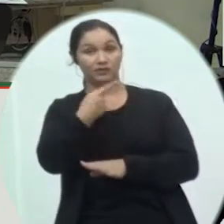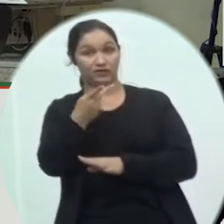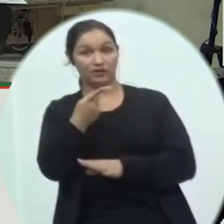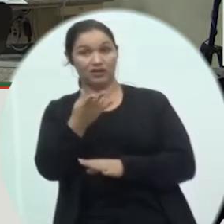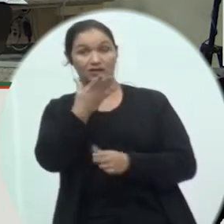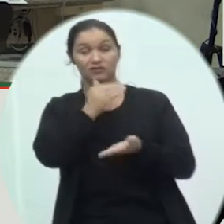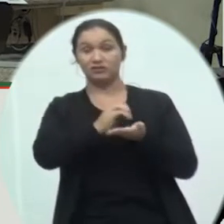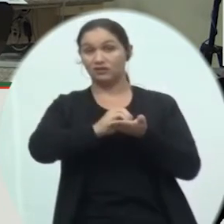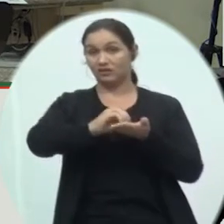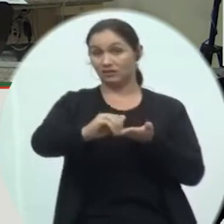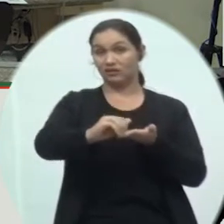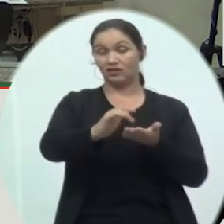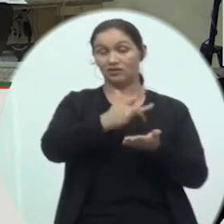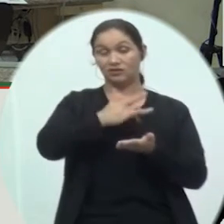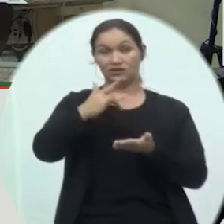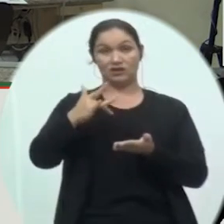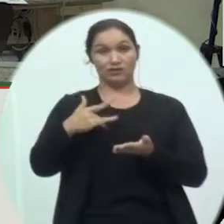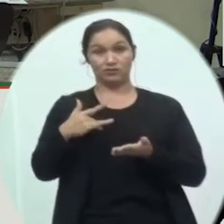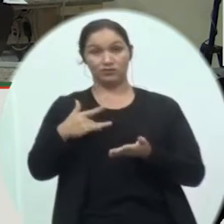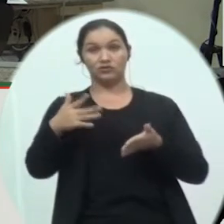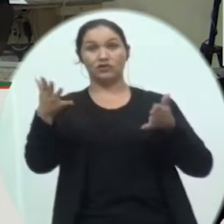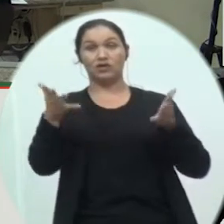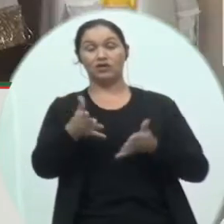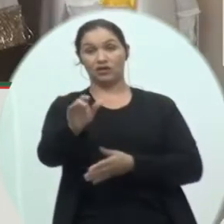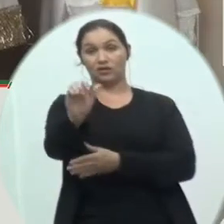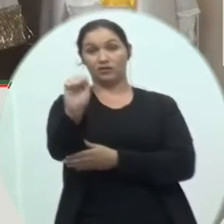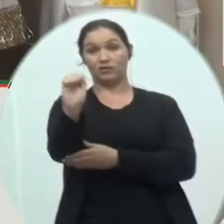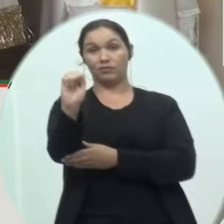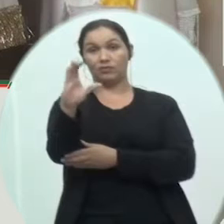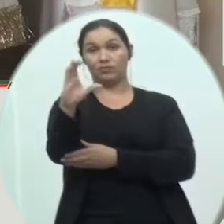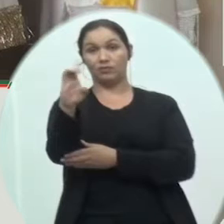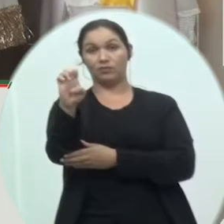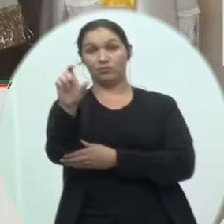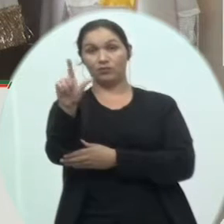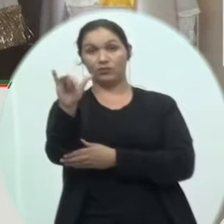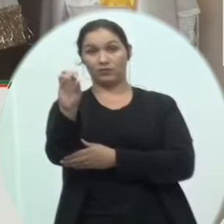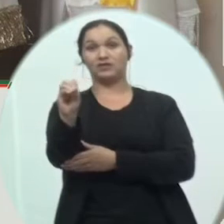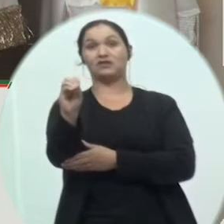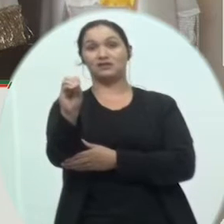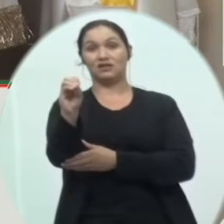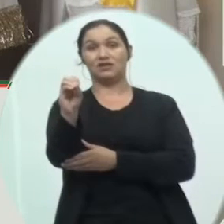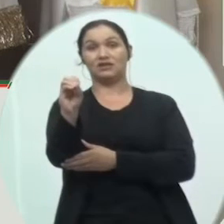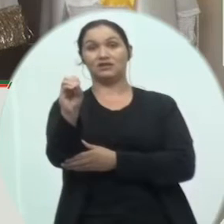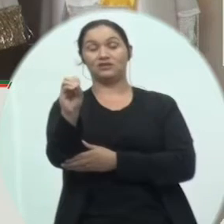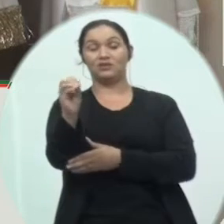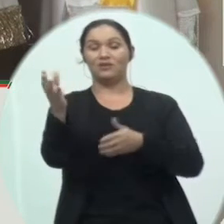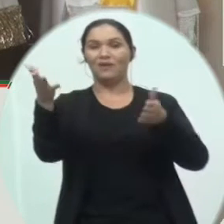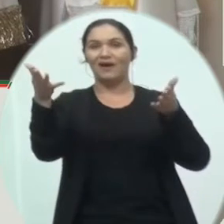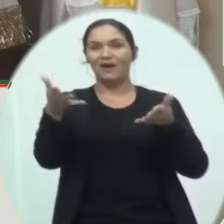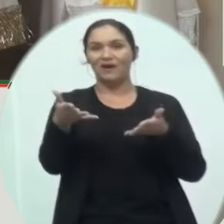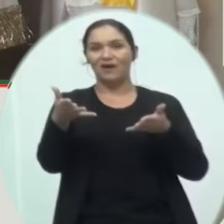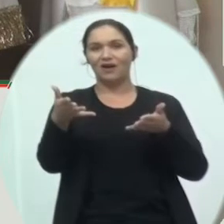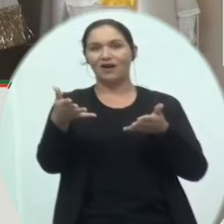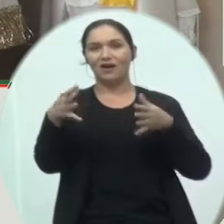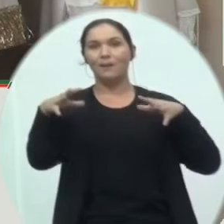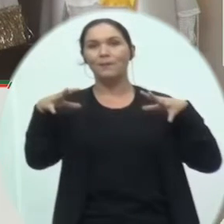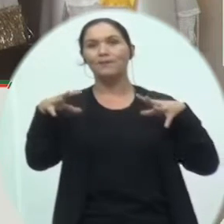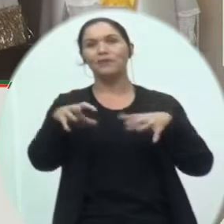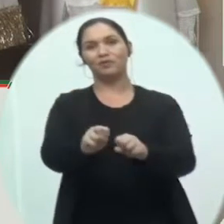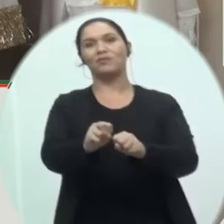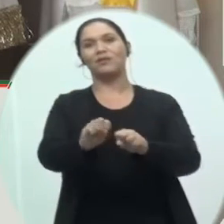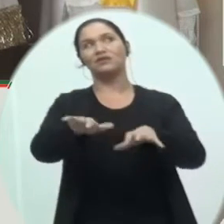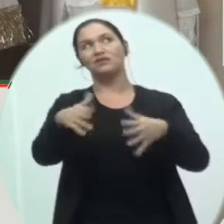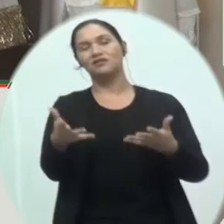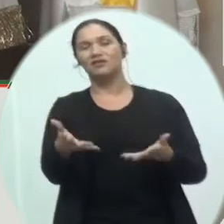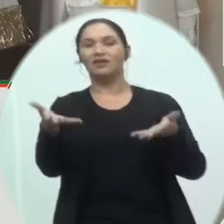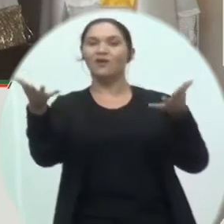agora o Acélio Casagrande assumiu hoje a pasta, né? Bom, depois de mais de 20 anos, ele volta ao município,